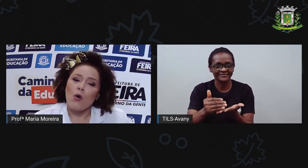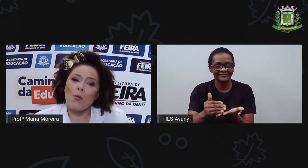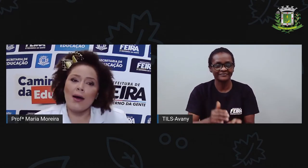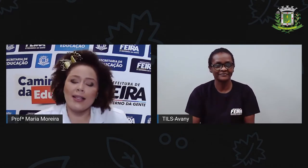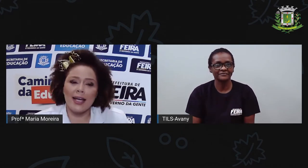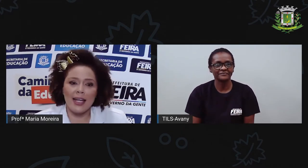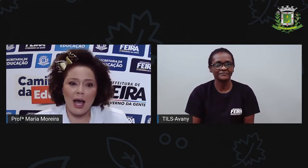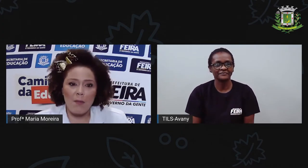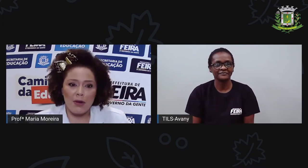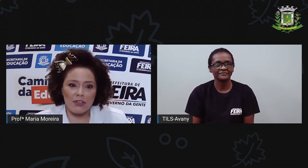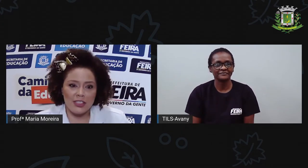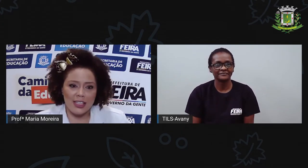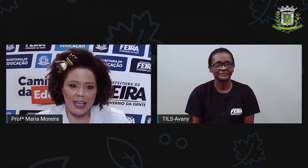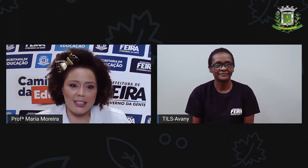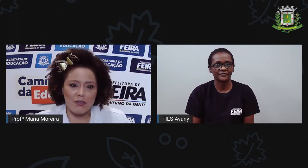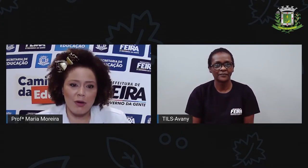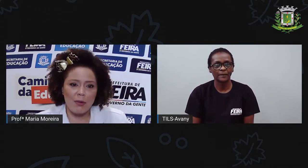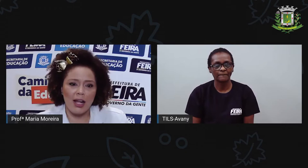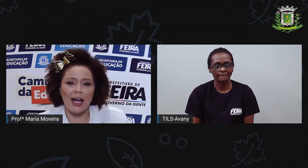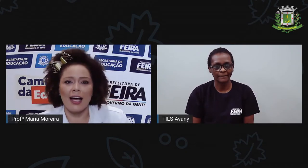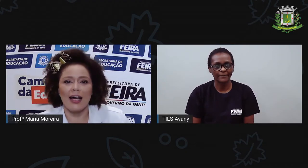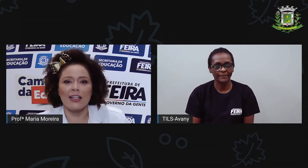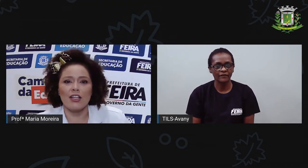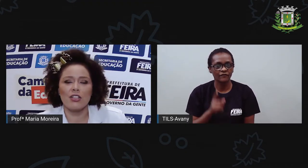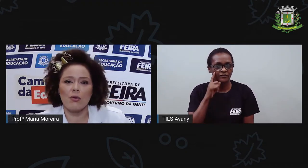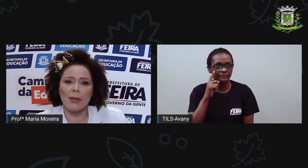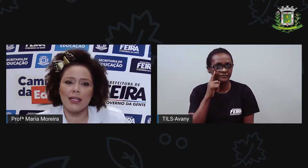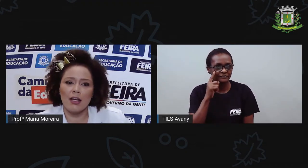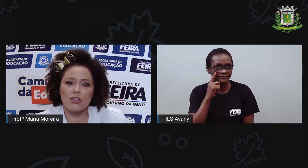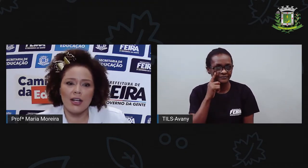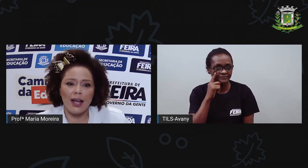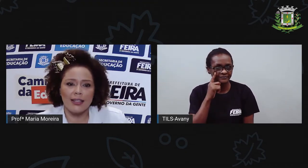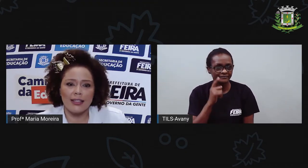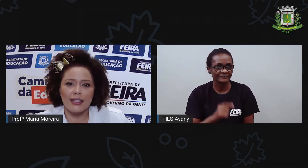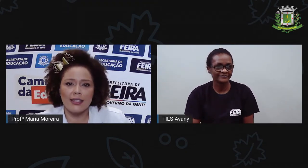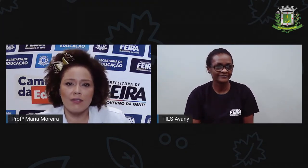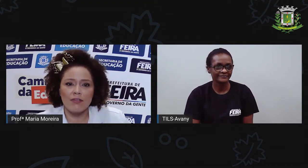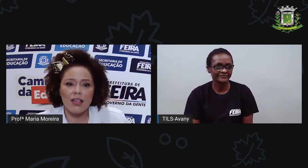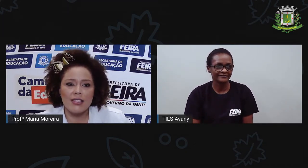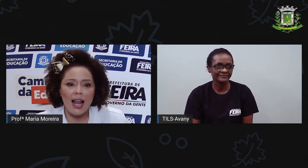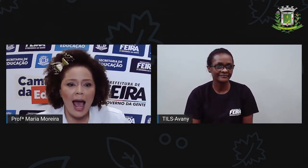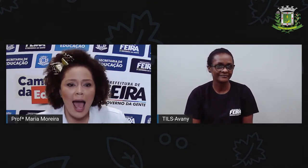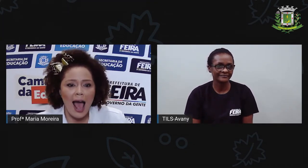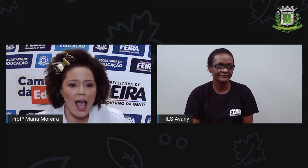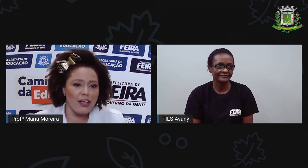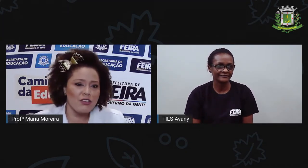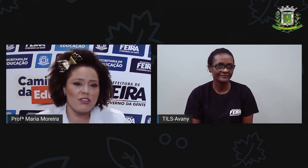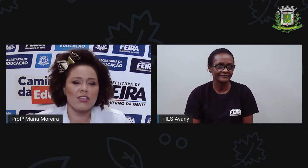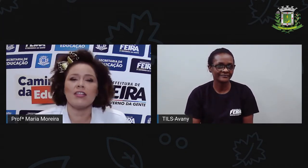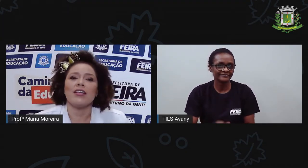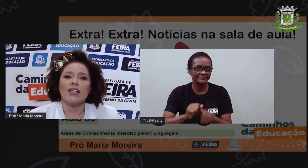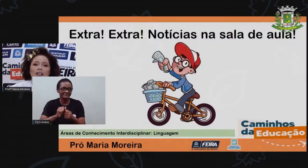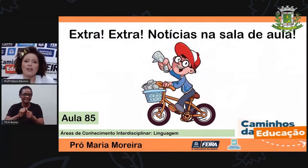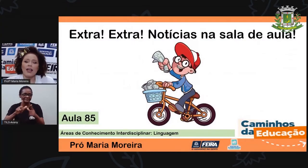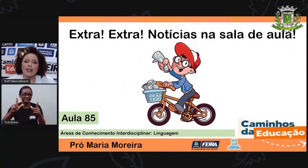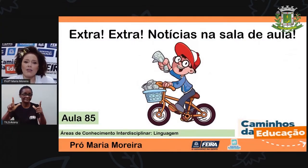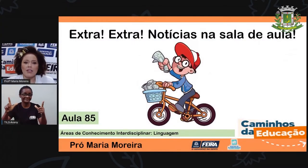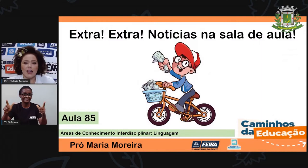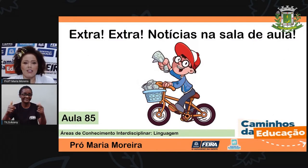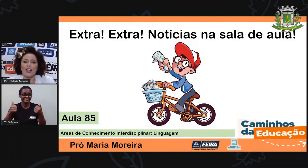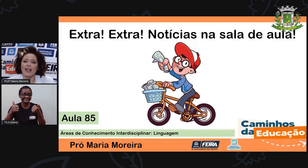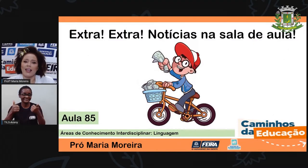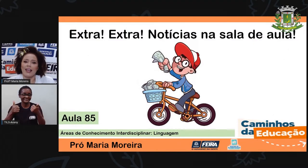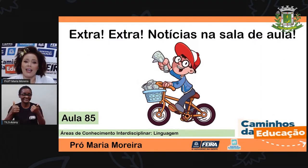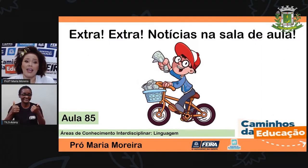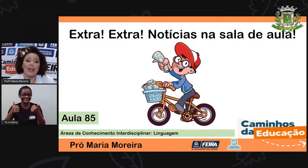o material pra vocês e vamos lá. Deixa o material chegar aqui. Vem slides. Cadê o